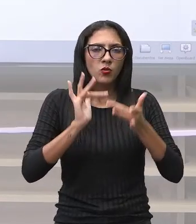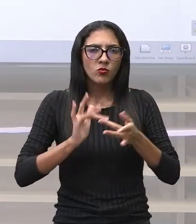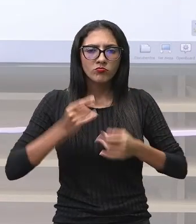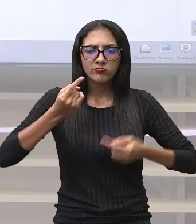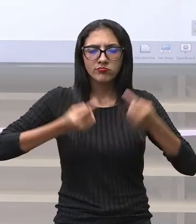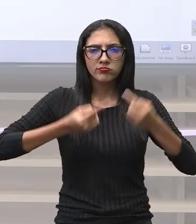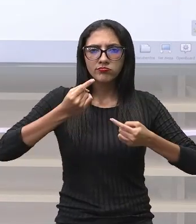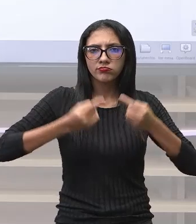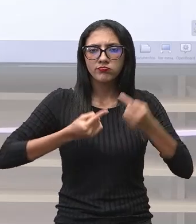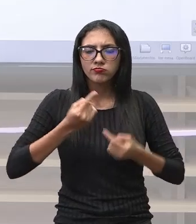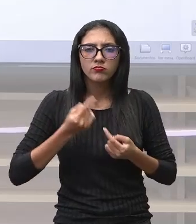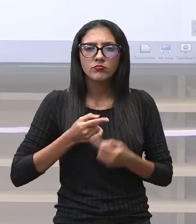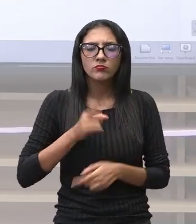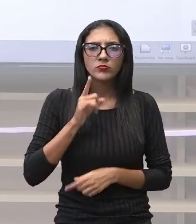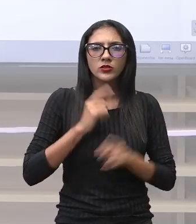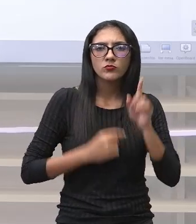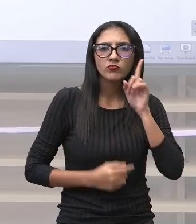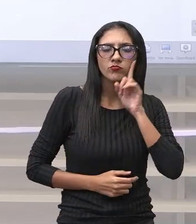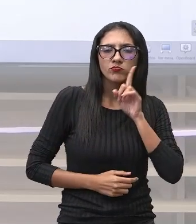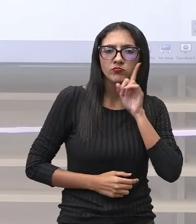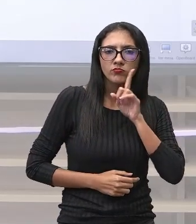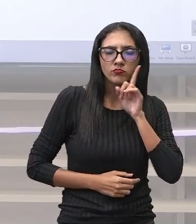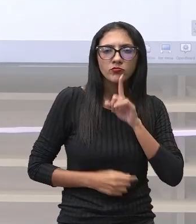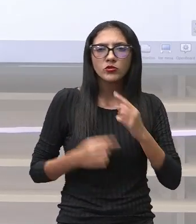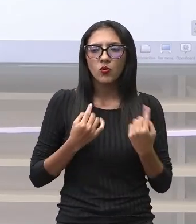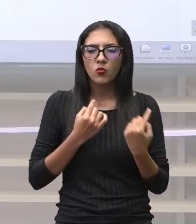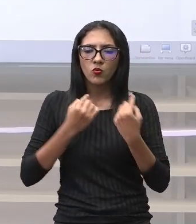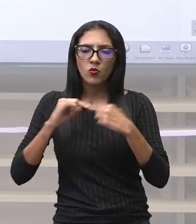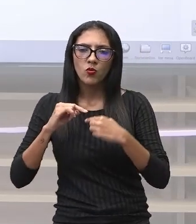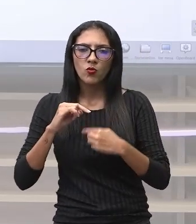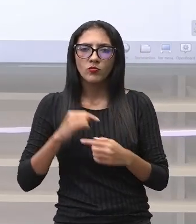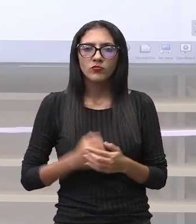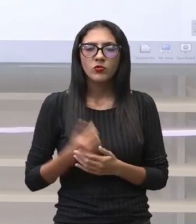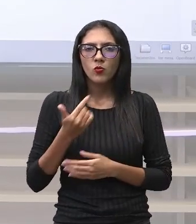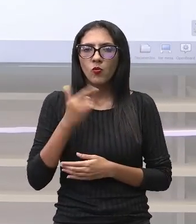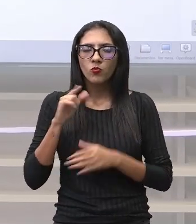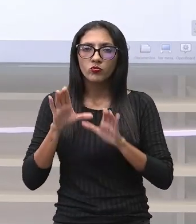os Estados Unidos, né, e o Afeganistão.